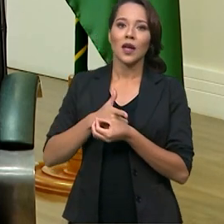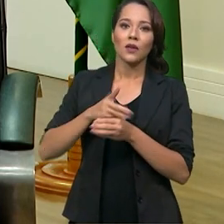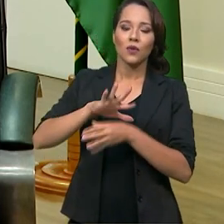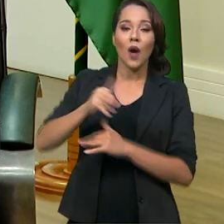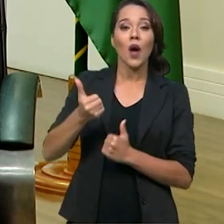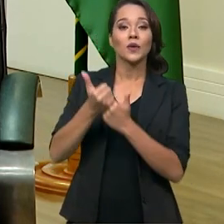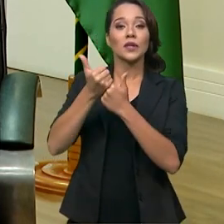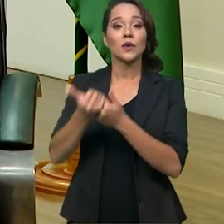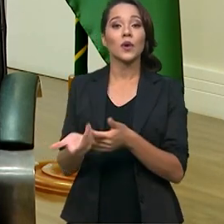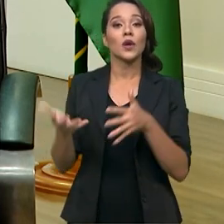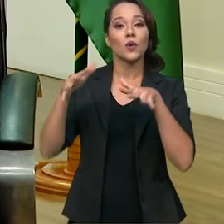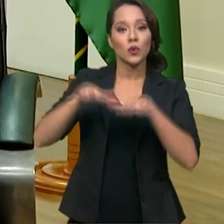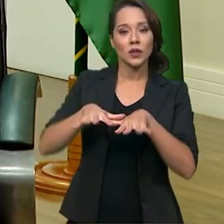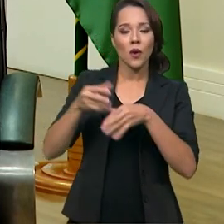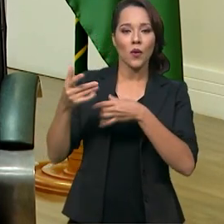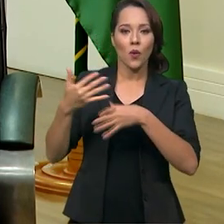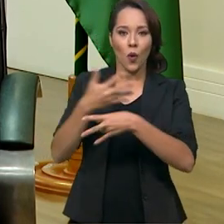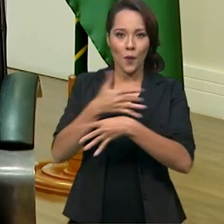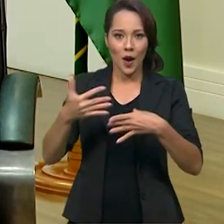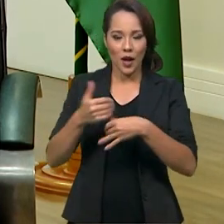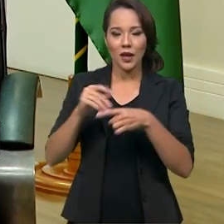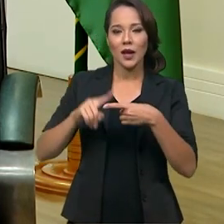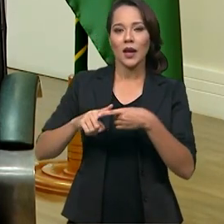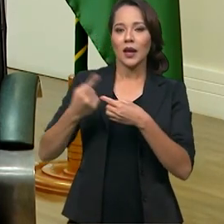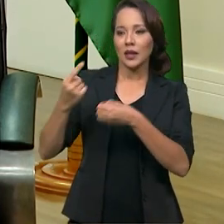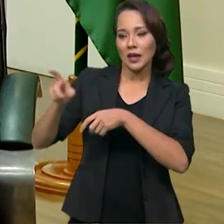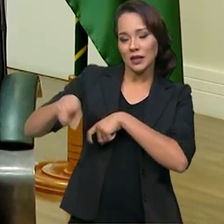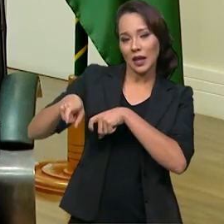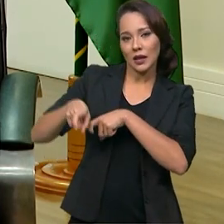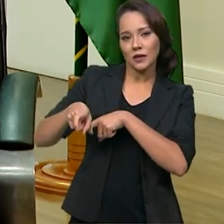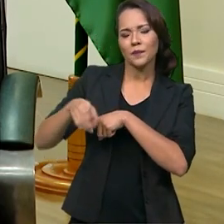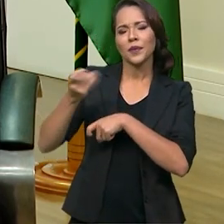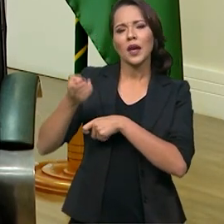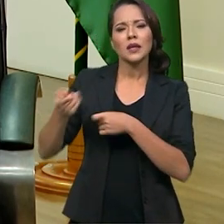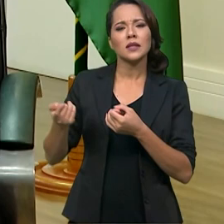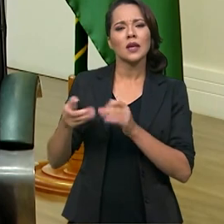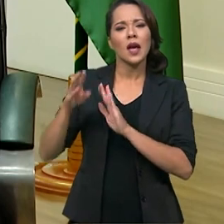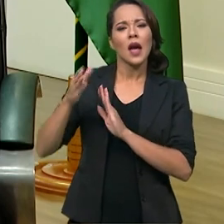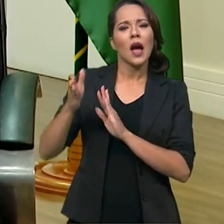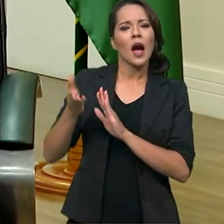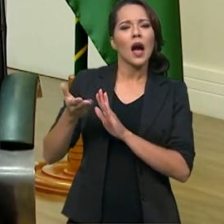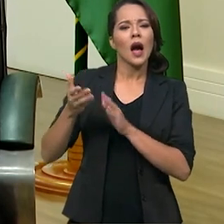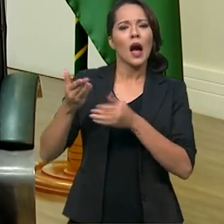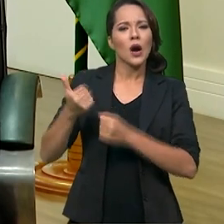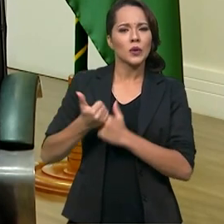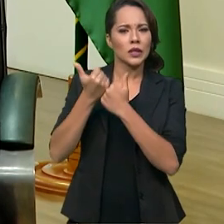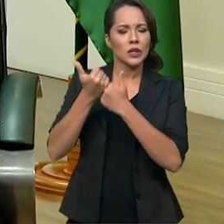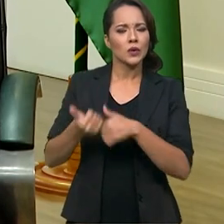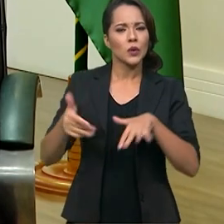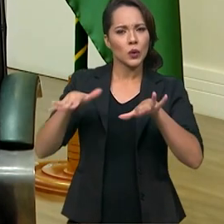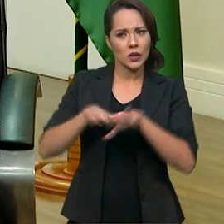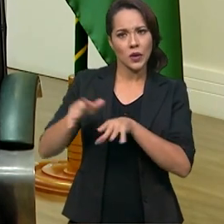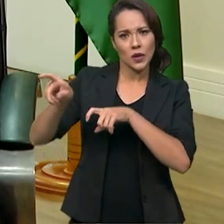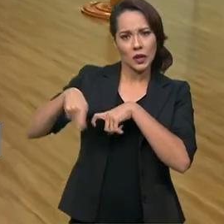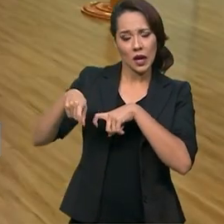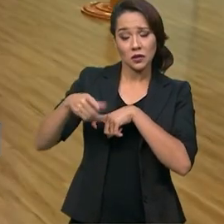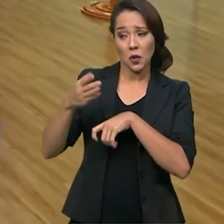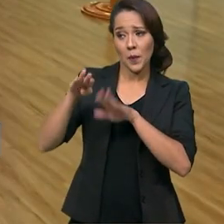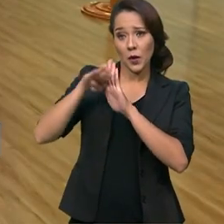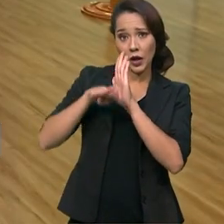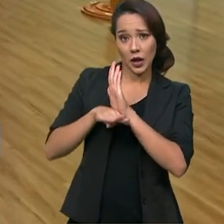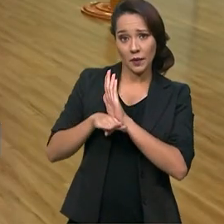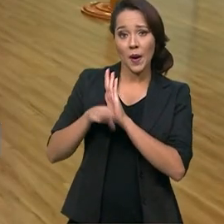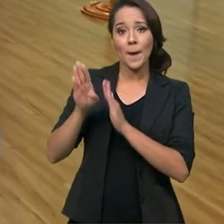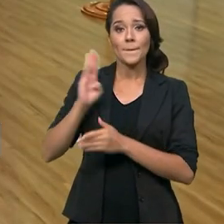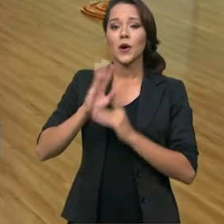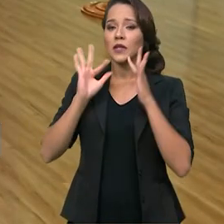inclusão urbana e rural. Com o auxílio inclusão rural, até então, no programa Bolsa Família, se